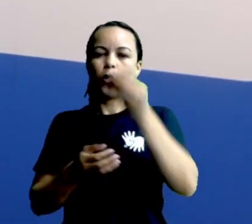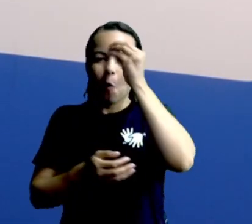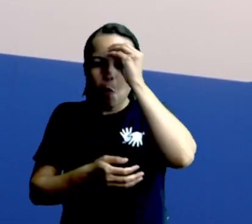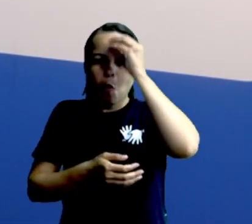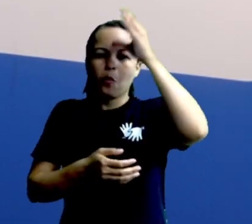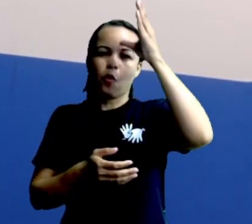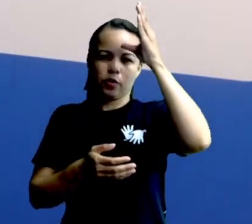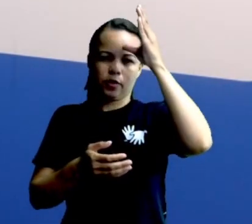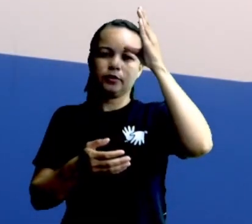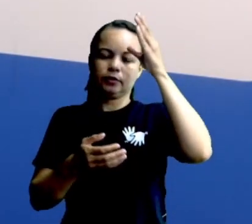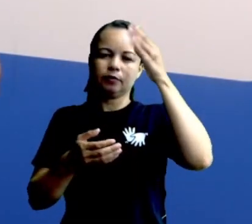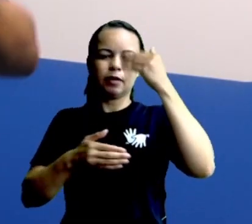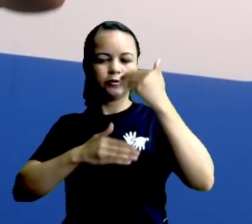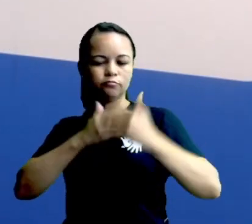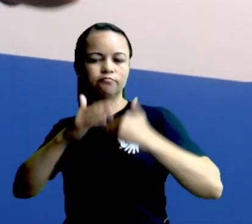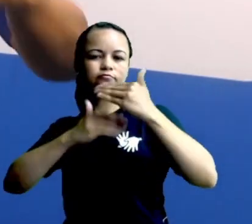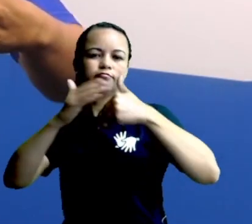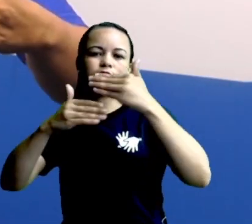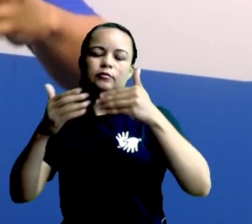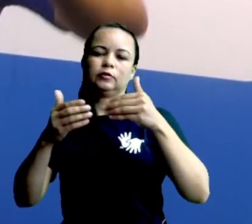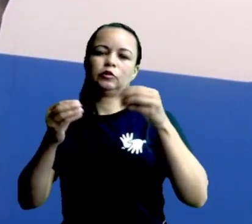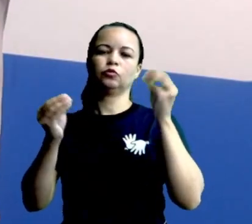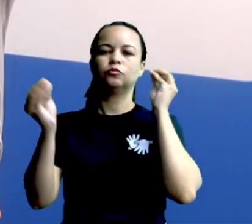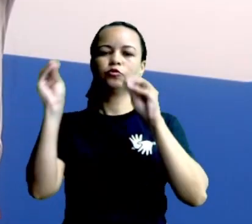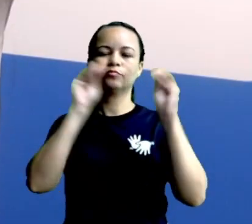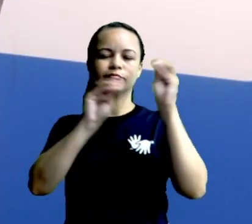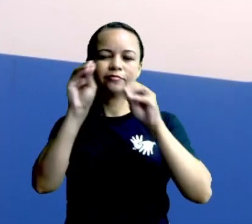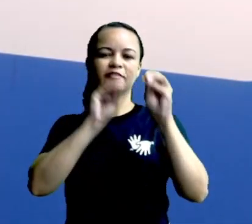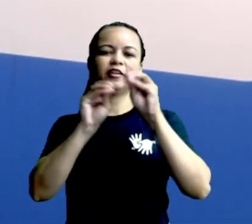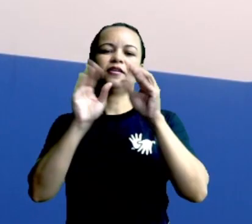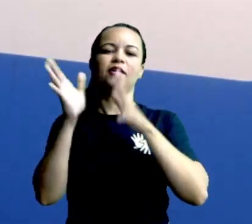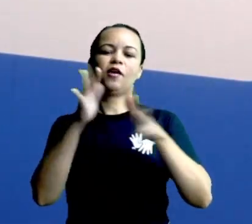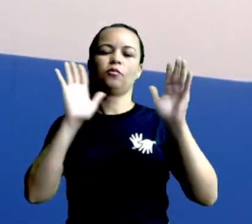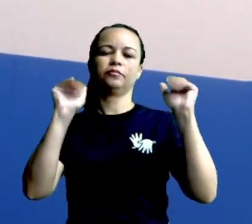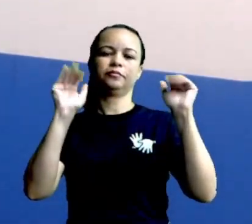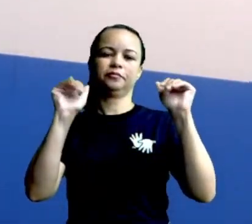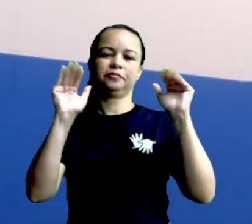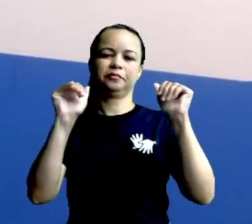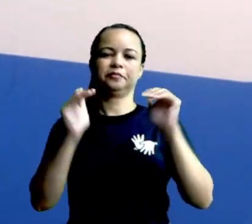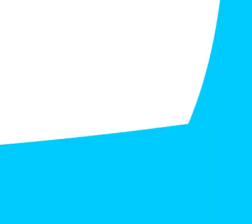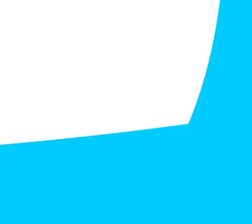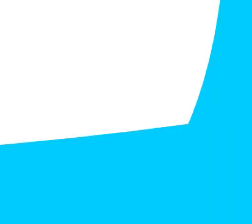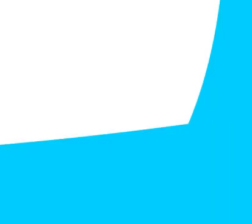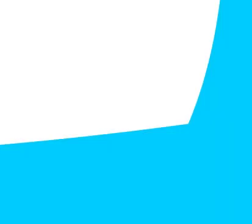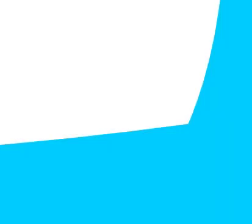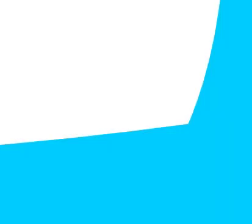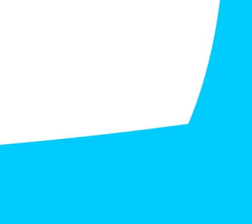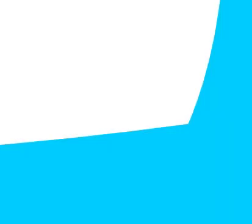construir o quê? Ponte. Um cheirão enorme, bons estudos. Tchau, tchau. Tchau, tchau.